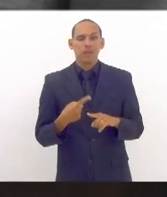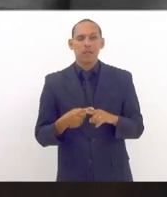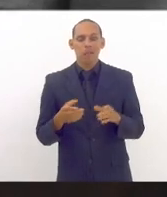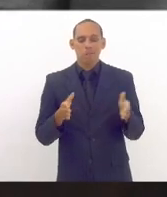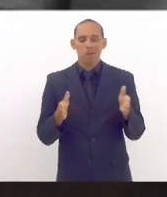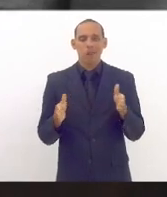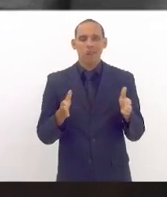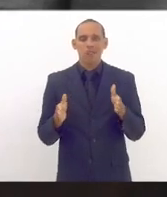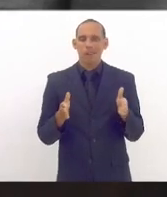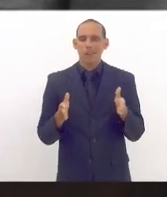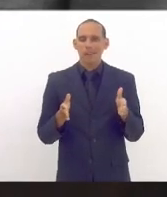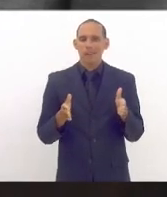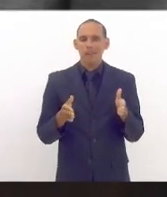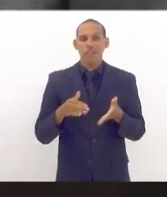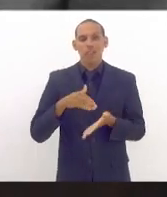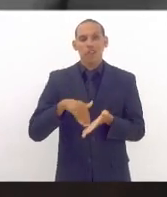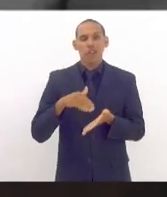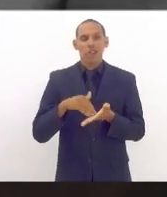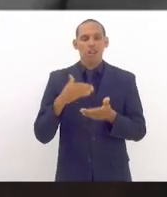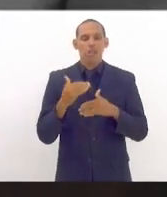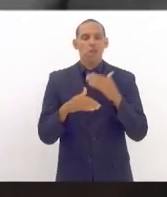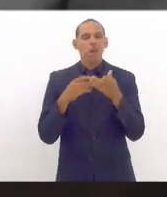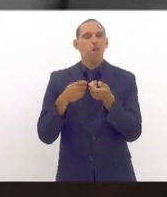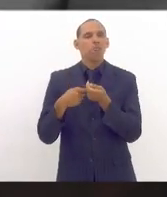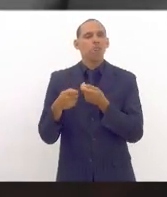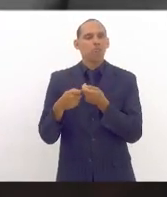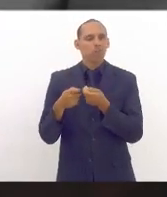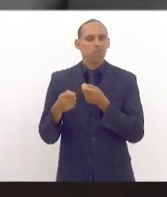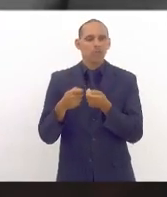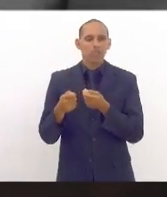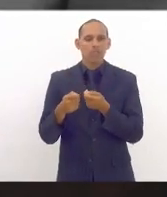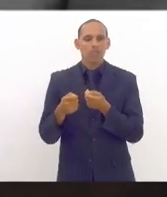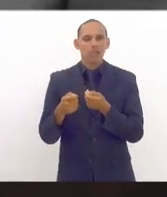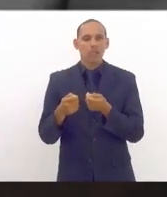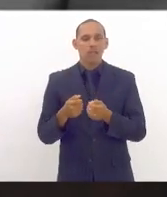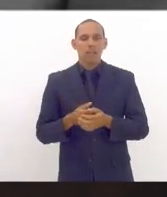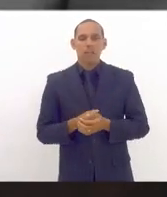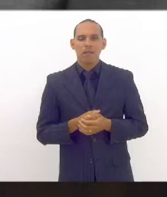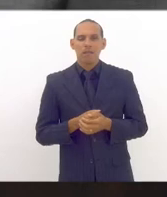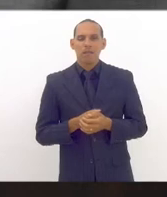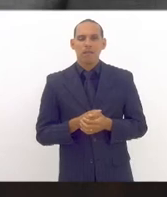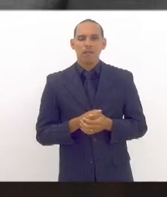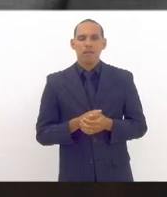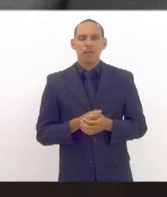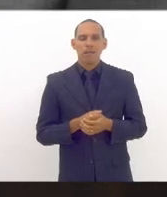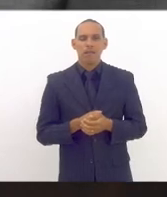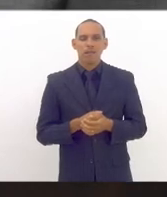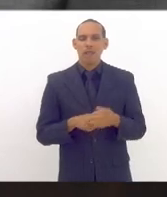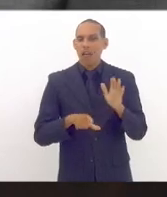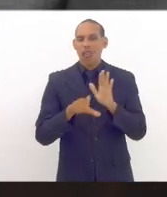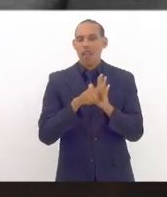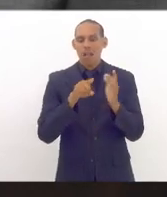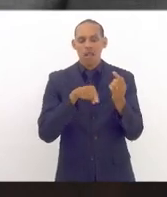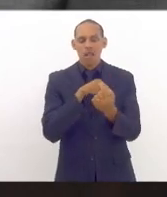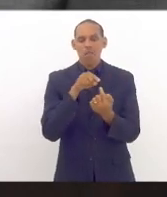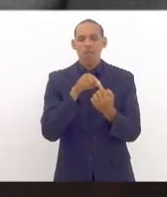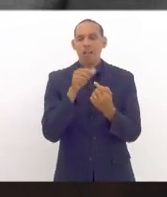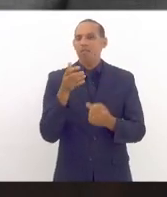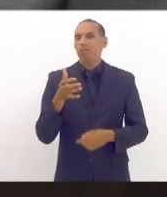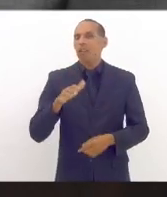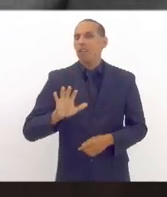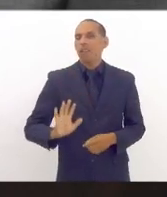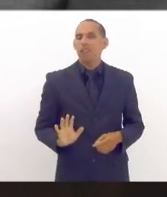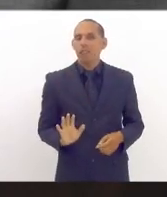histórico o secretário de desenvolvimento econômico não queria a lei das metas